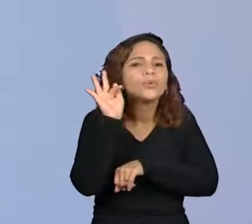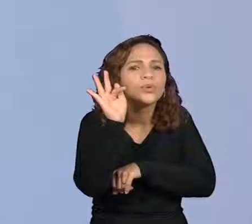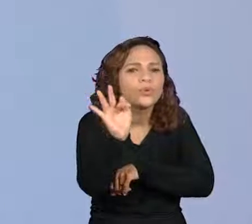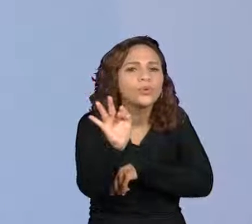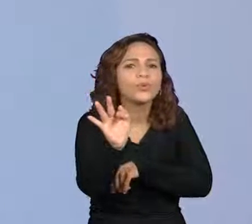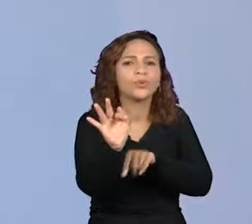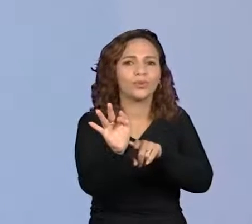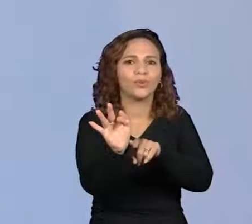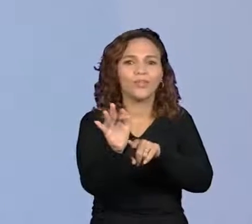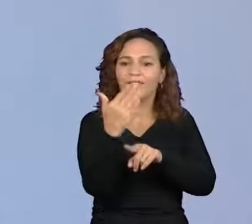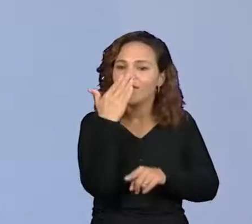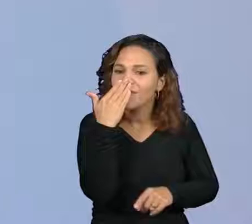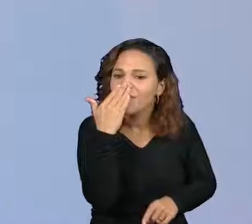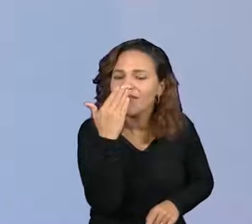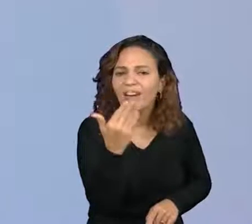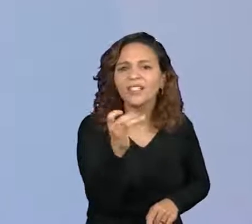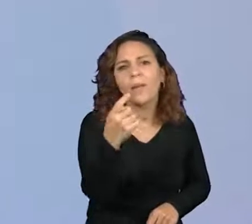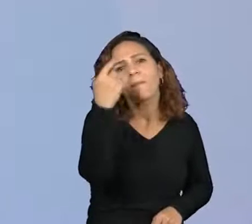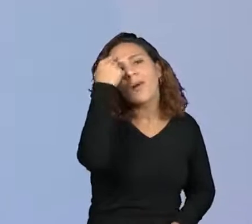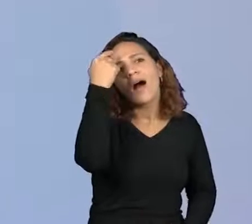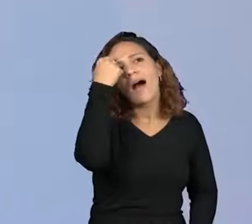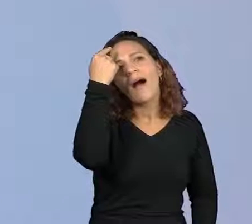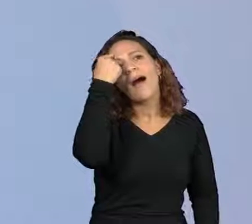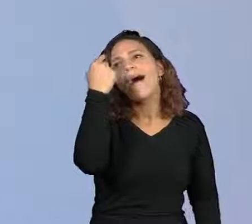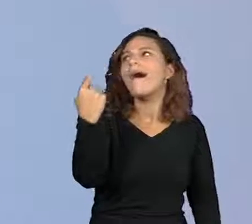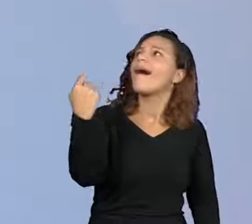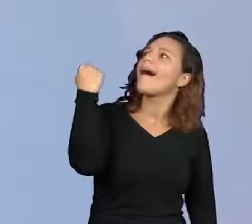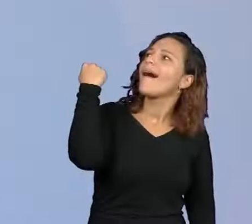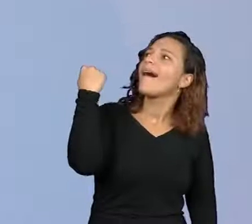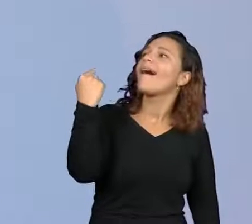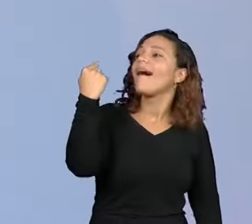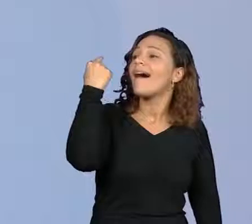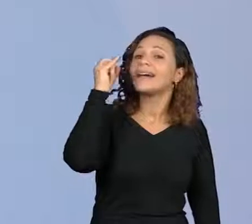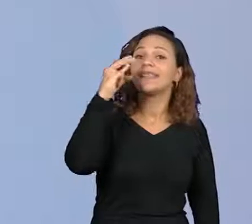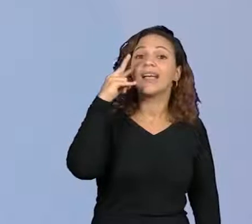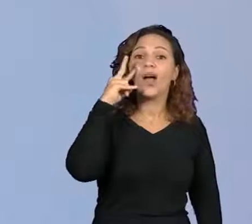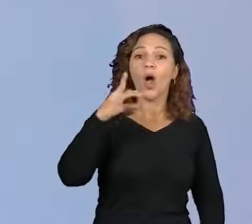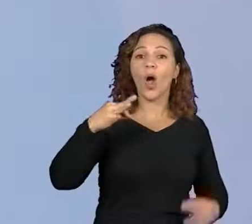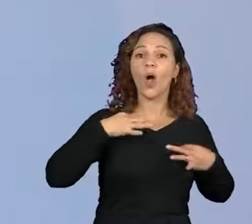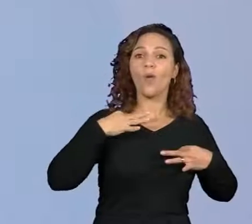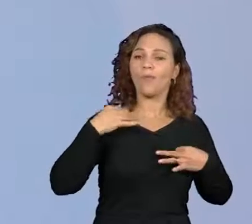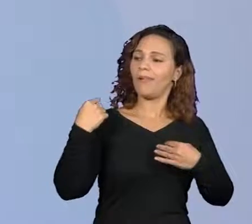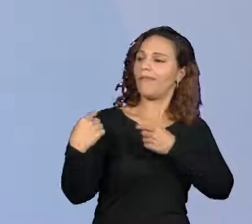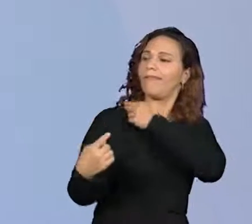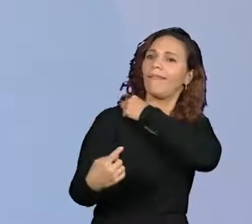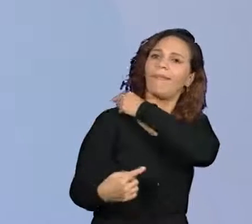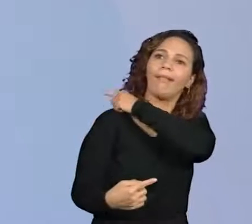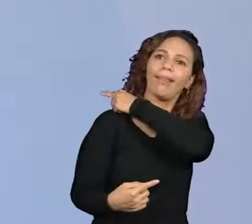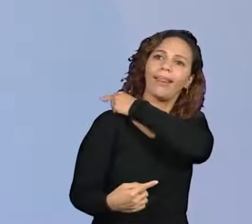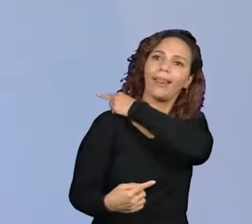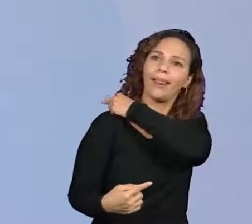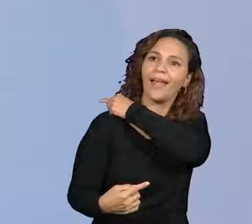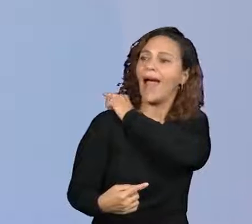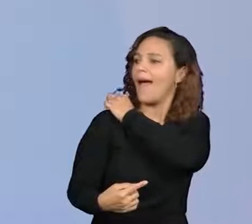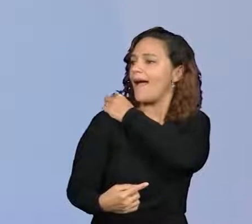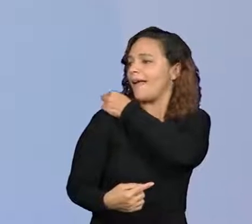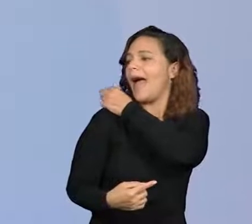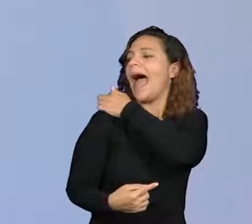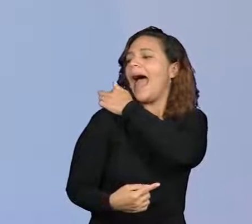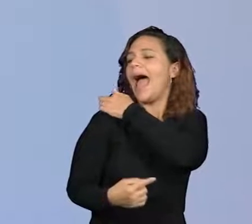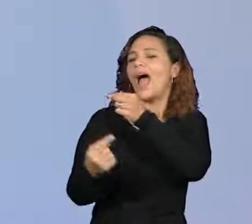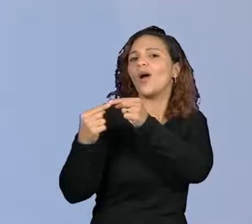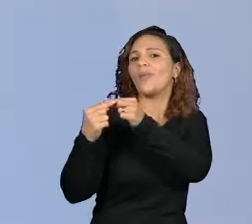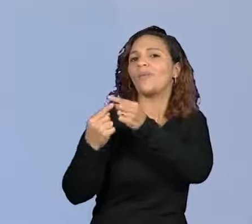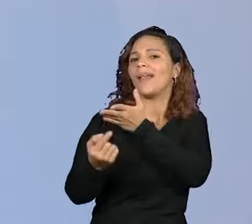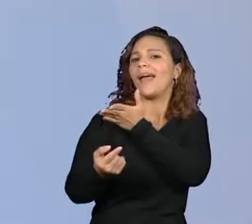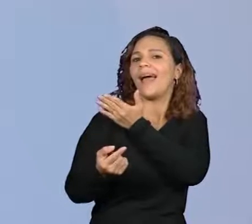frente. A gente só olha para o passado na hora de checar a etiqueta marota que insiste em ficar para fora da roupa. Então ele faz